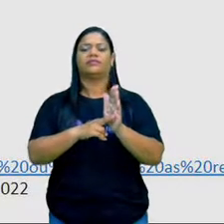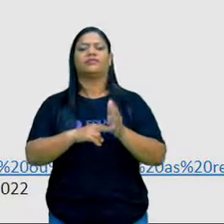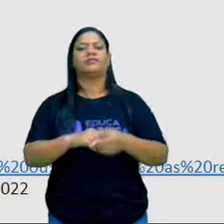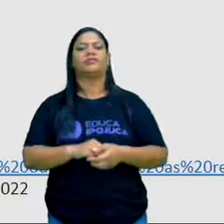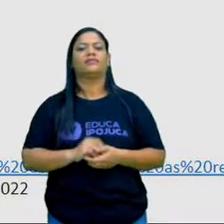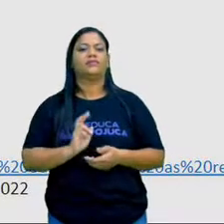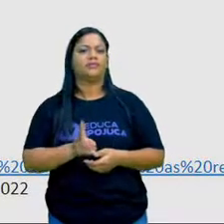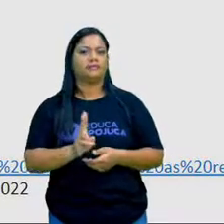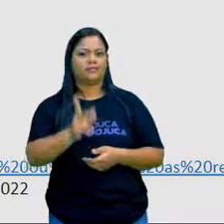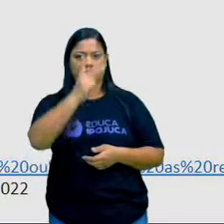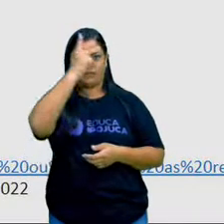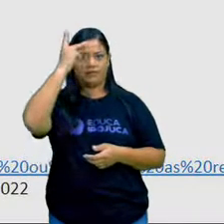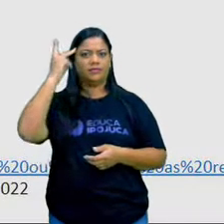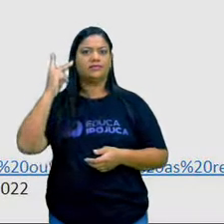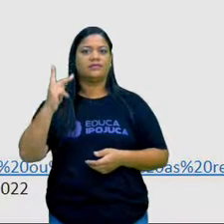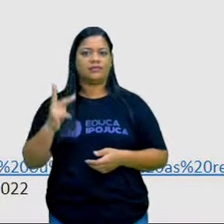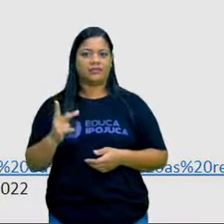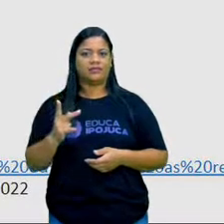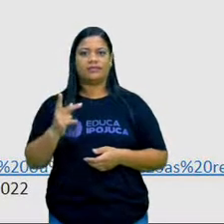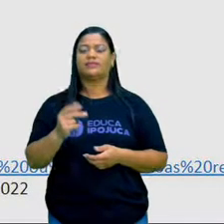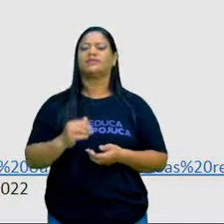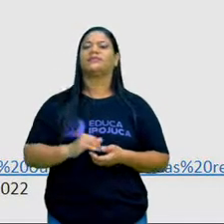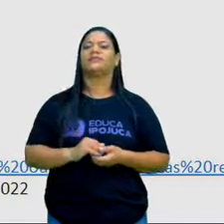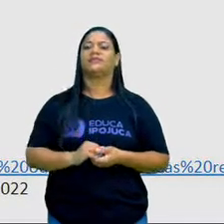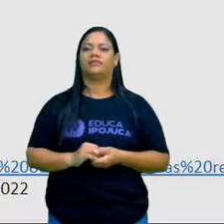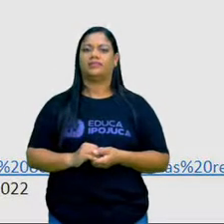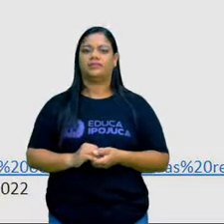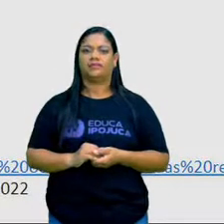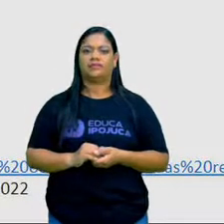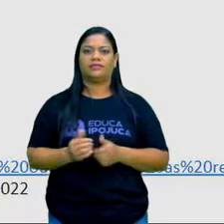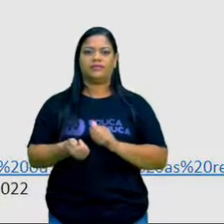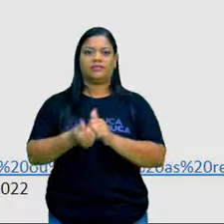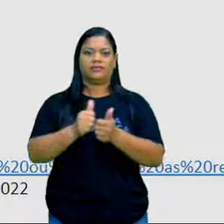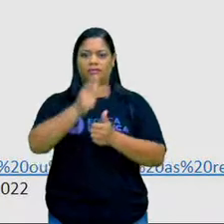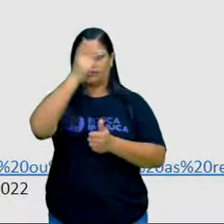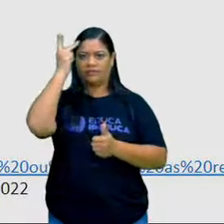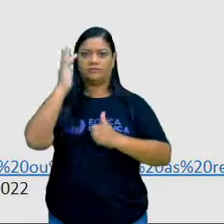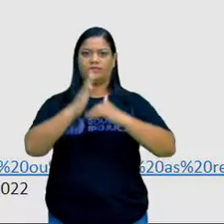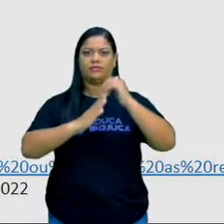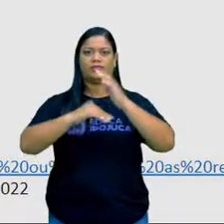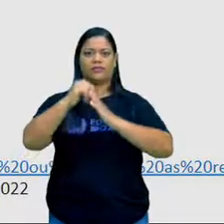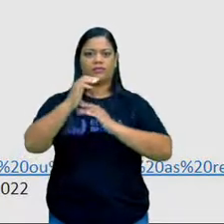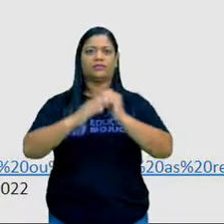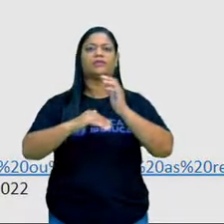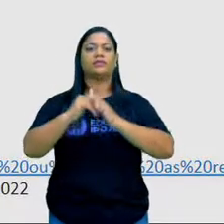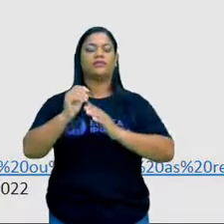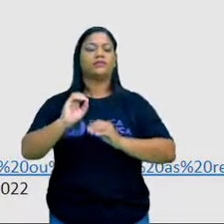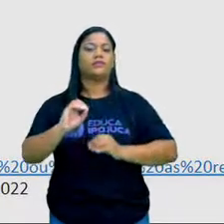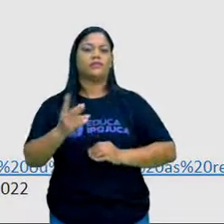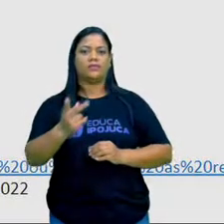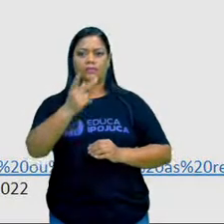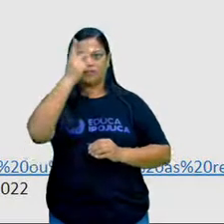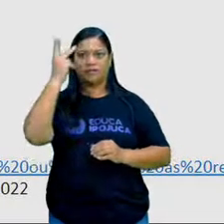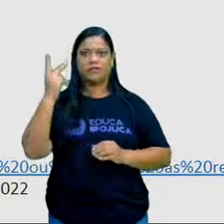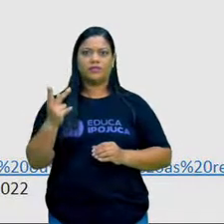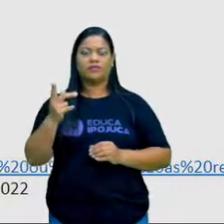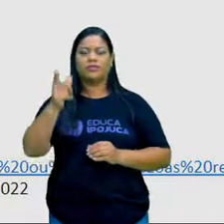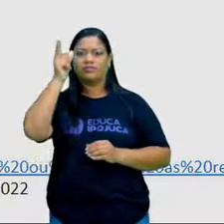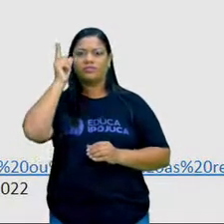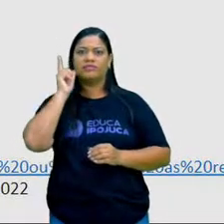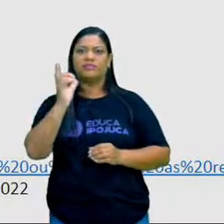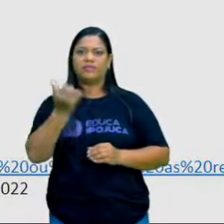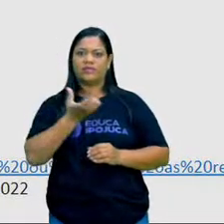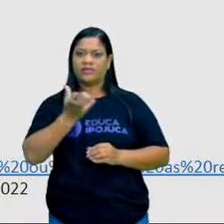e geralmente os participantes são jogadores ou esportistas profissionais, ou então as pessoas que estão tentando